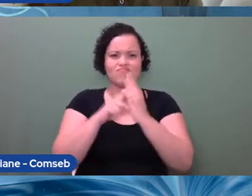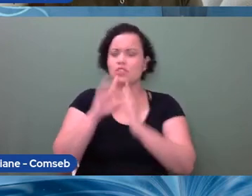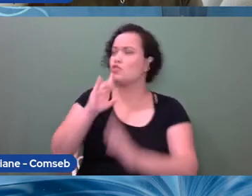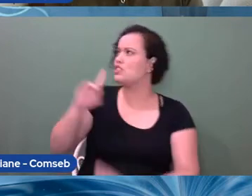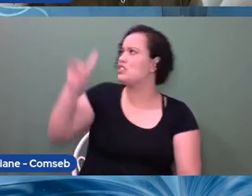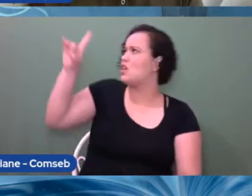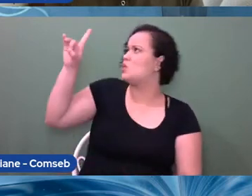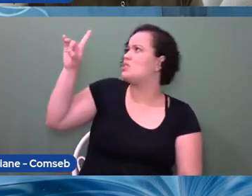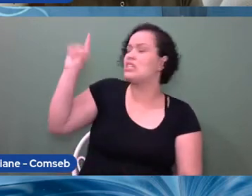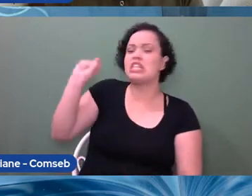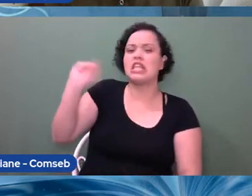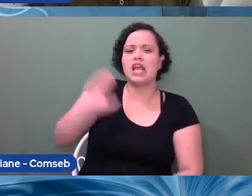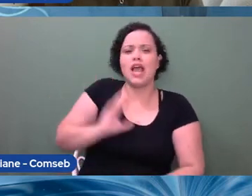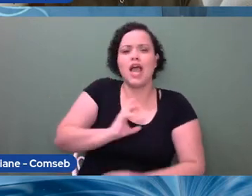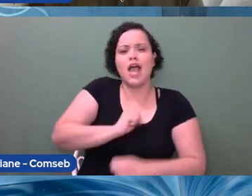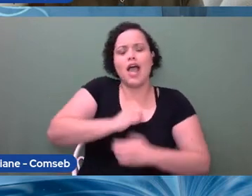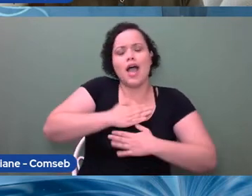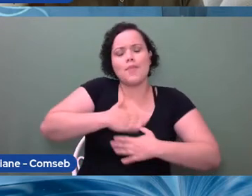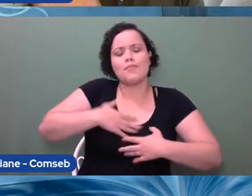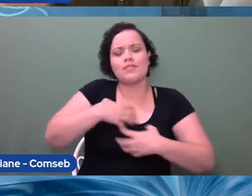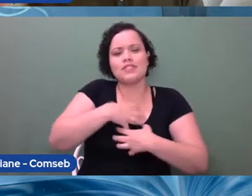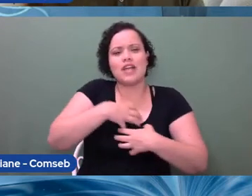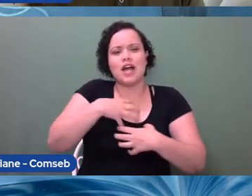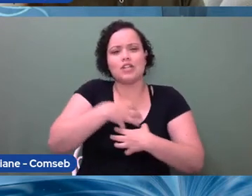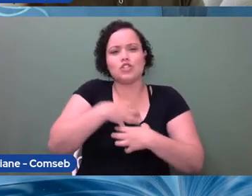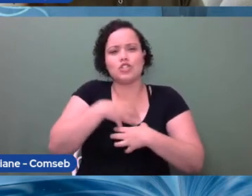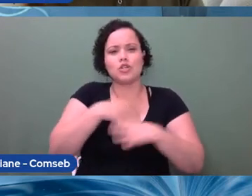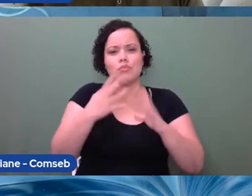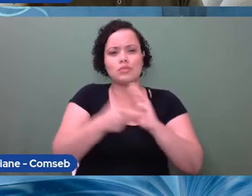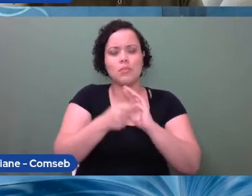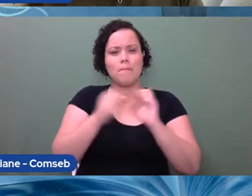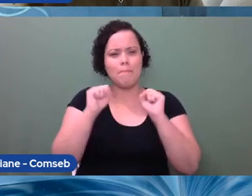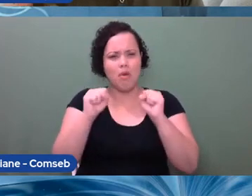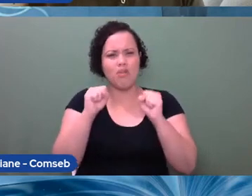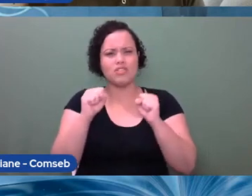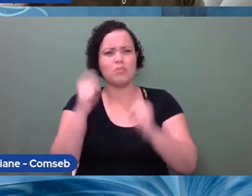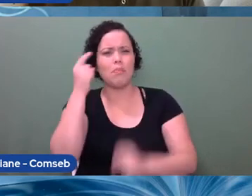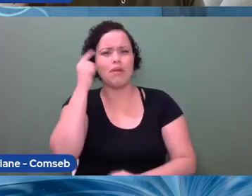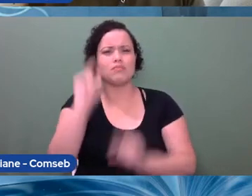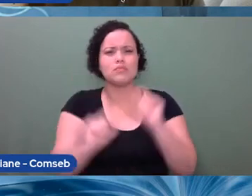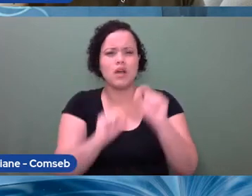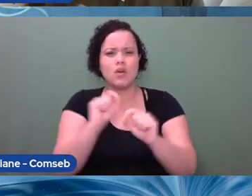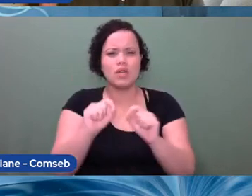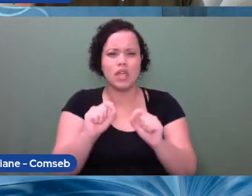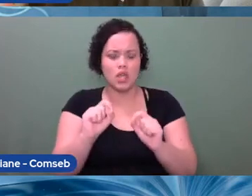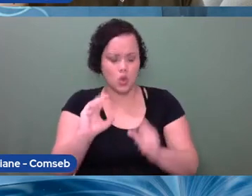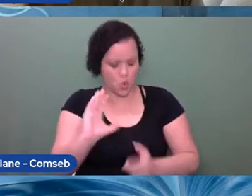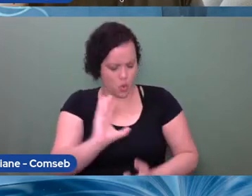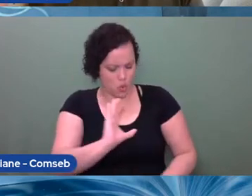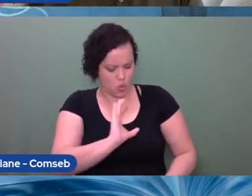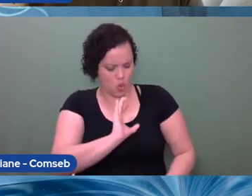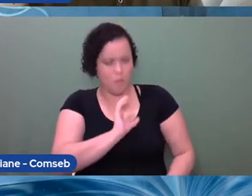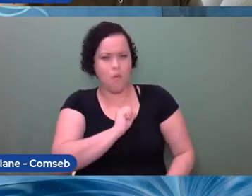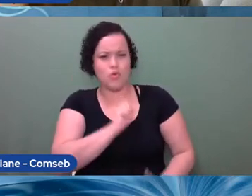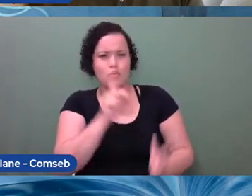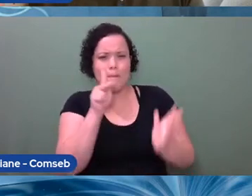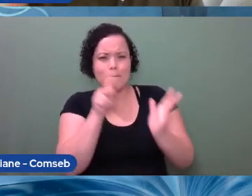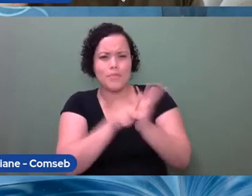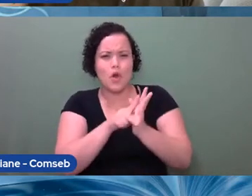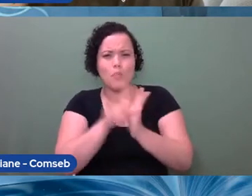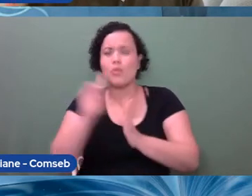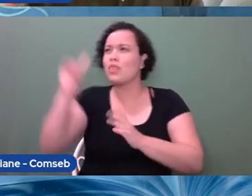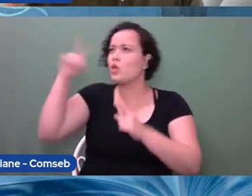amorosidade como um atributo. Poderíamos considerar Deus como o próprio amor, já que na comunhão com